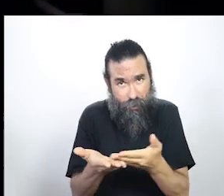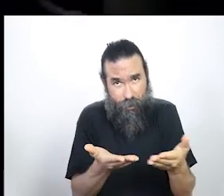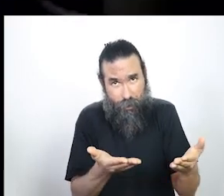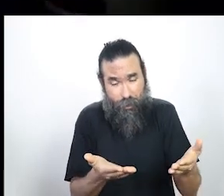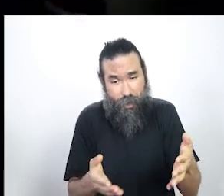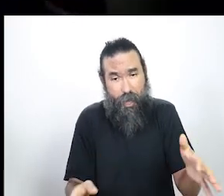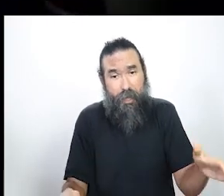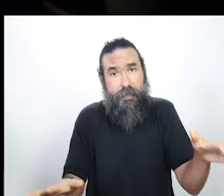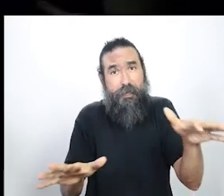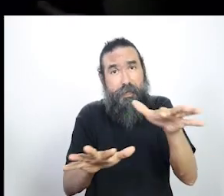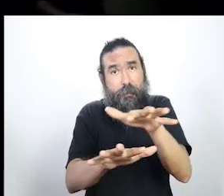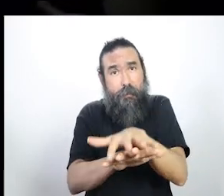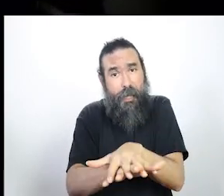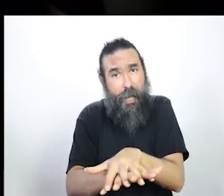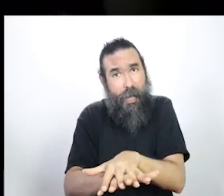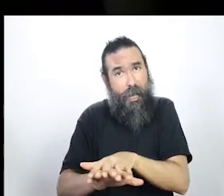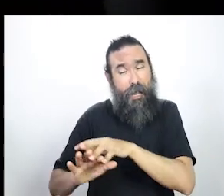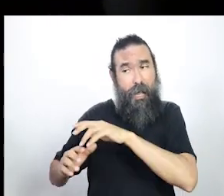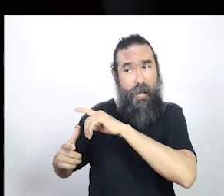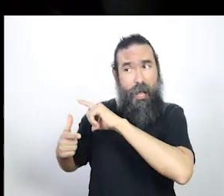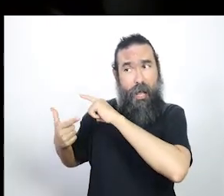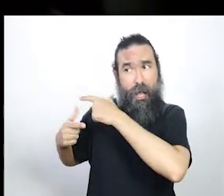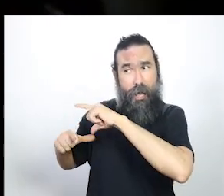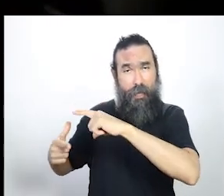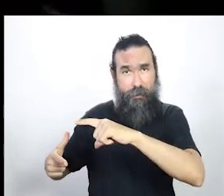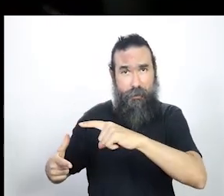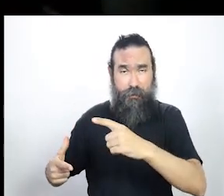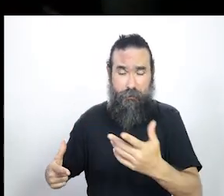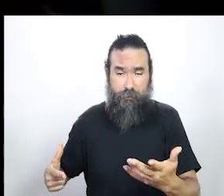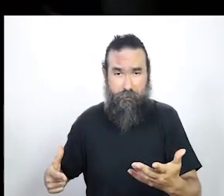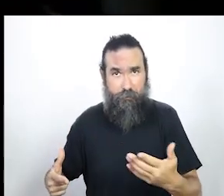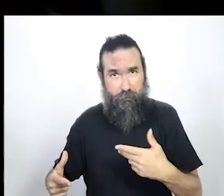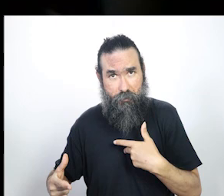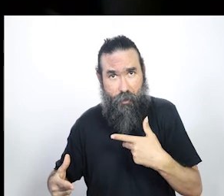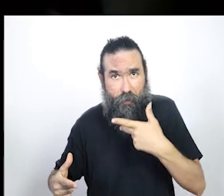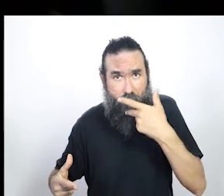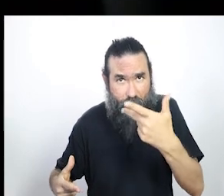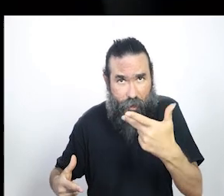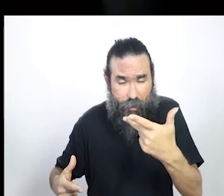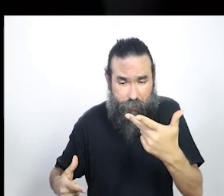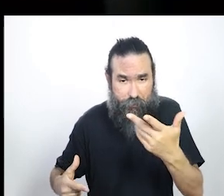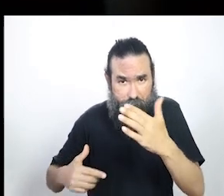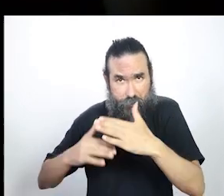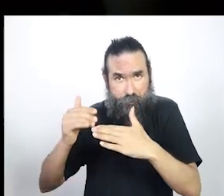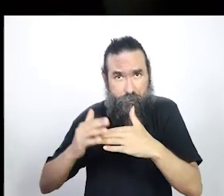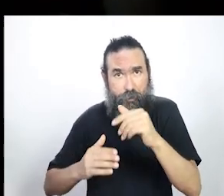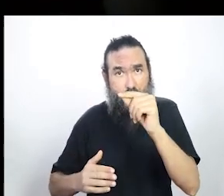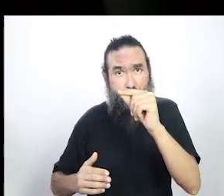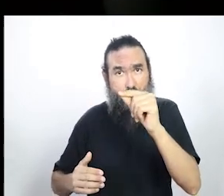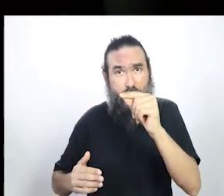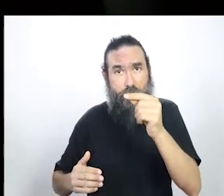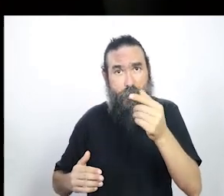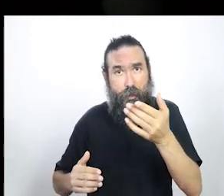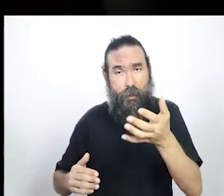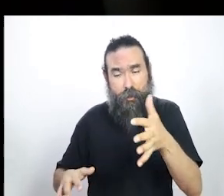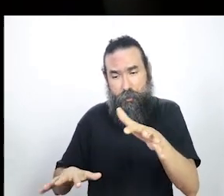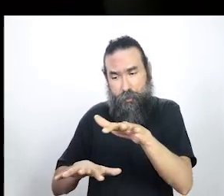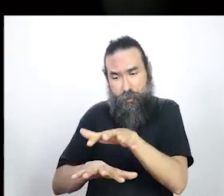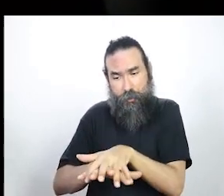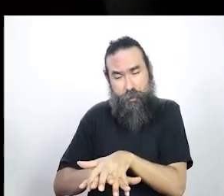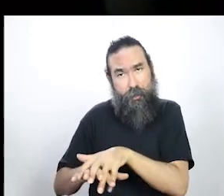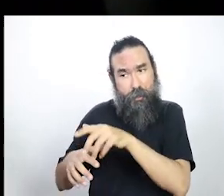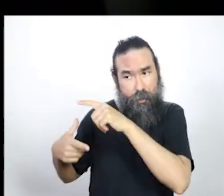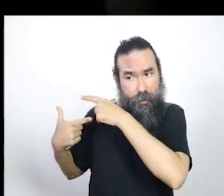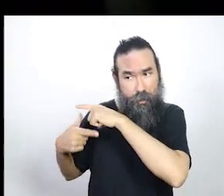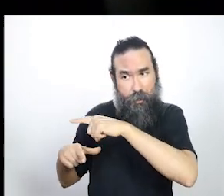plataformas de acessibilidade ancestral, vamos falar dessa forma, a pessoa não sabe nem quem